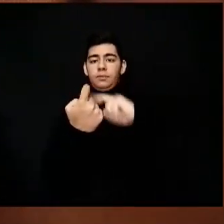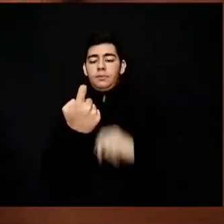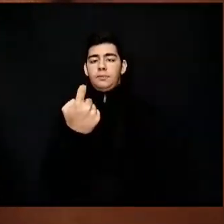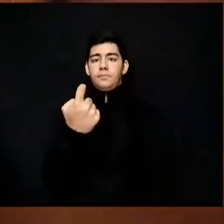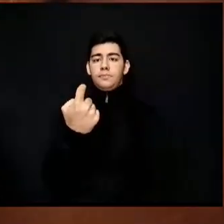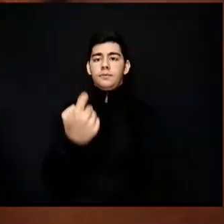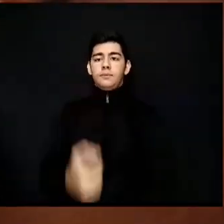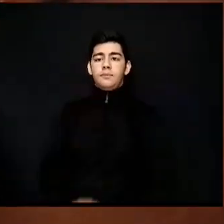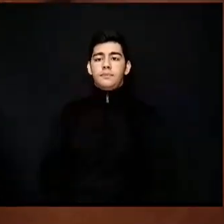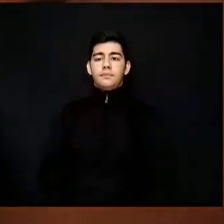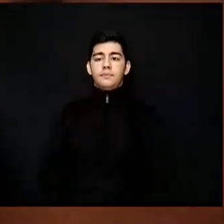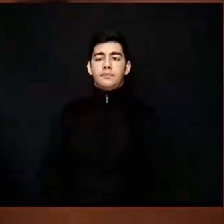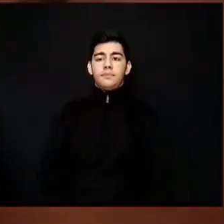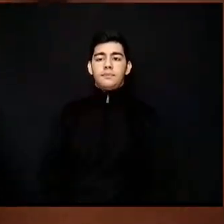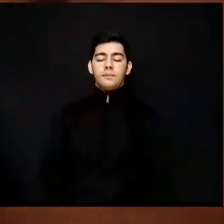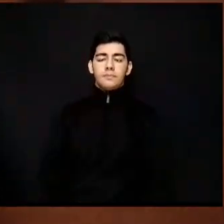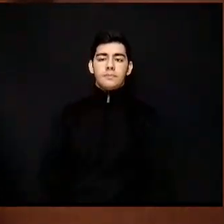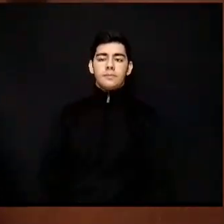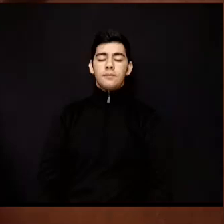aqui.